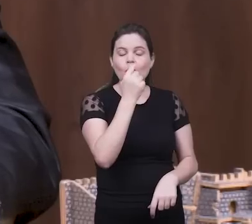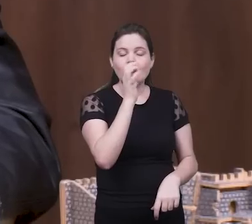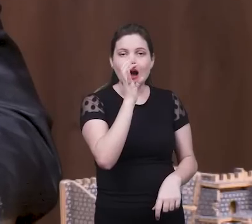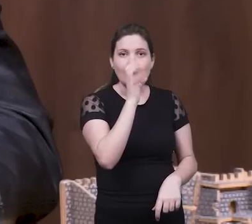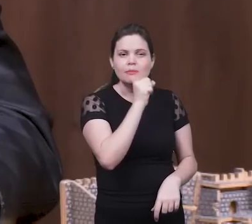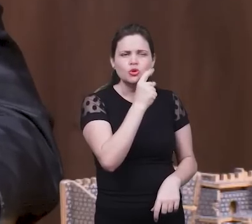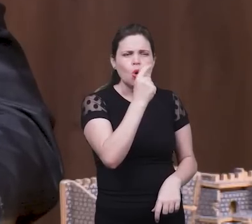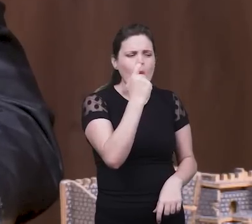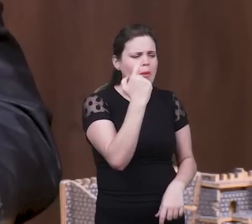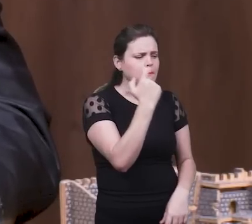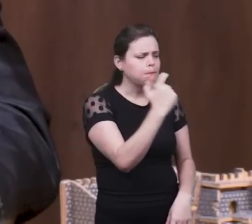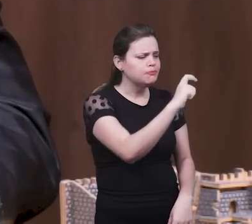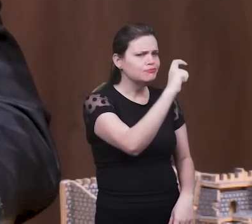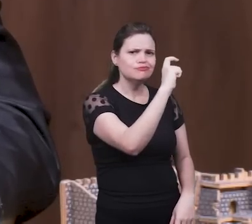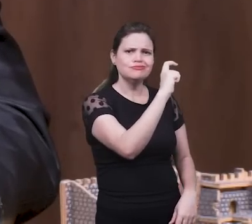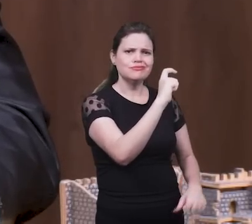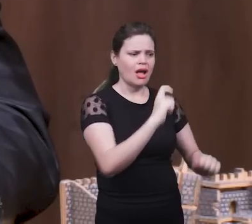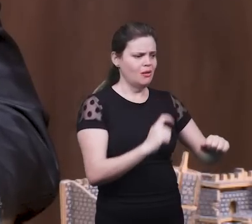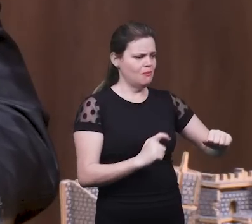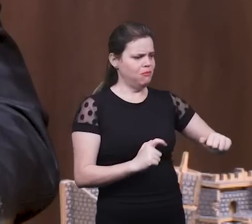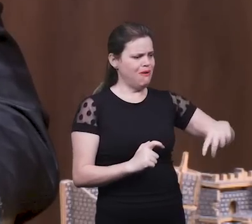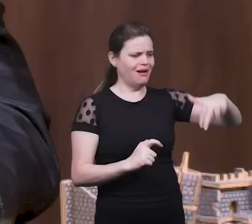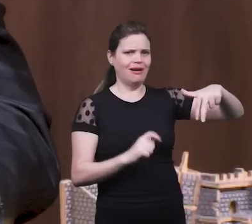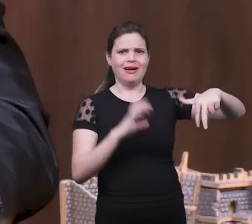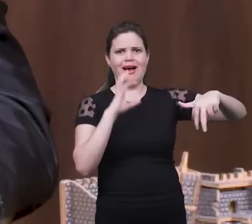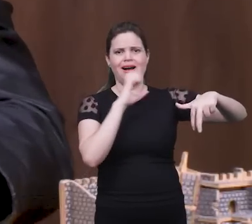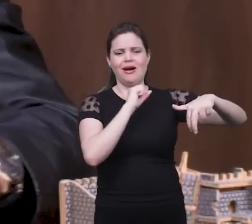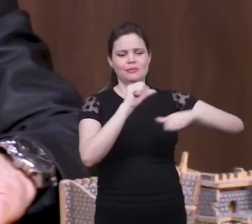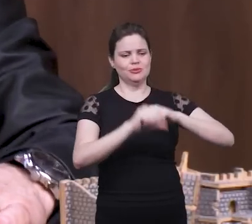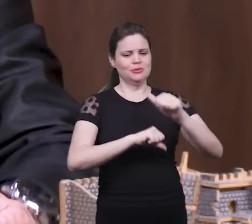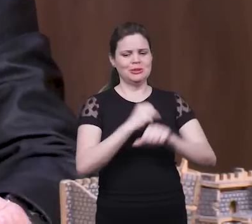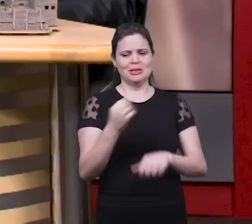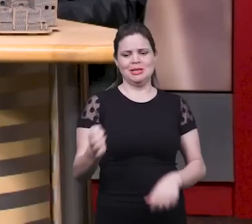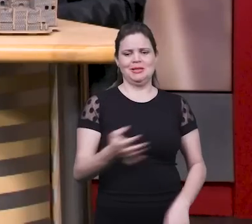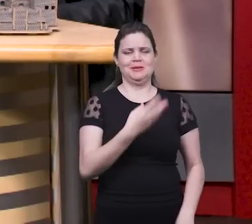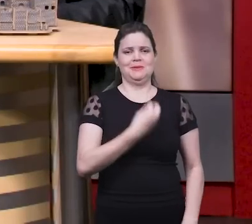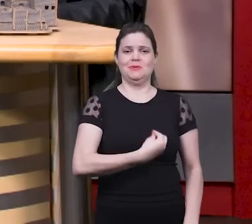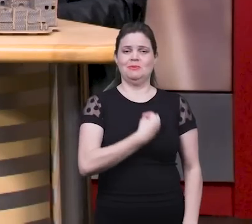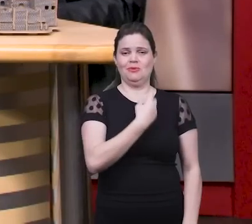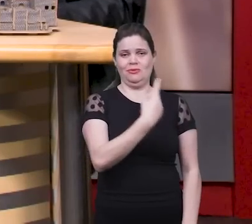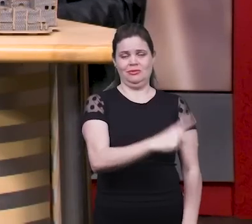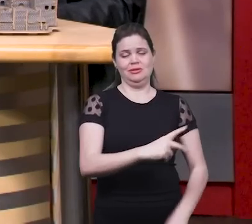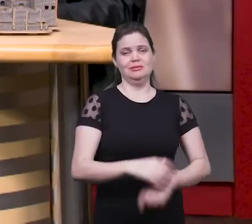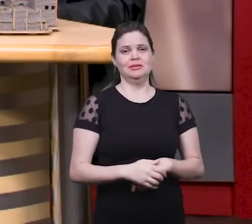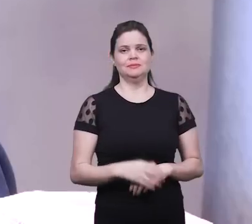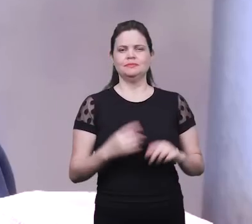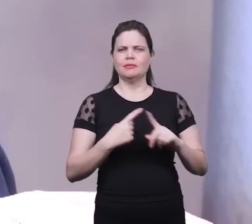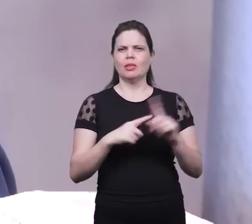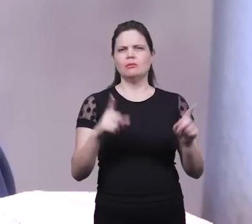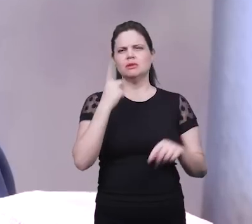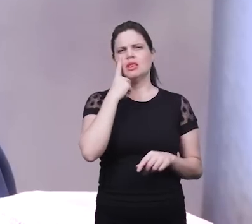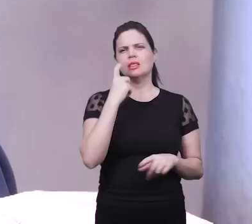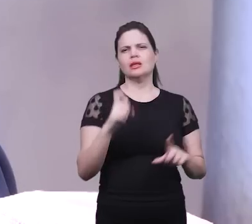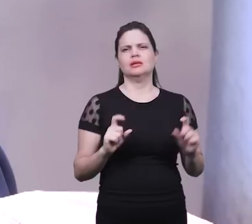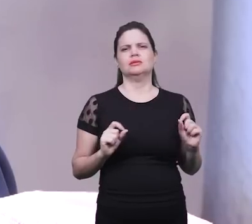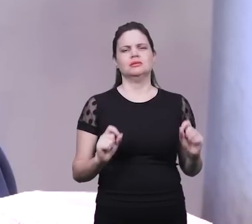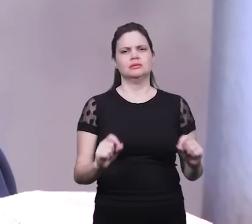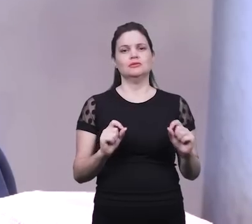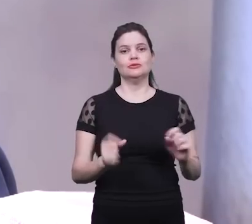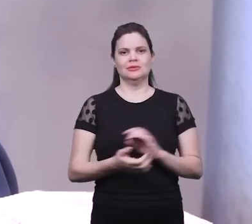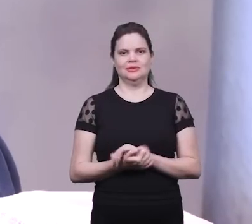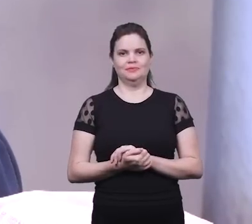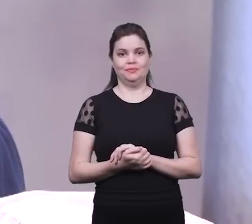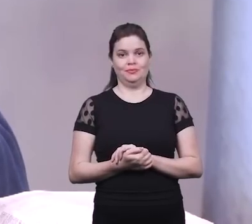completamente a sua vida. É interessante lembrar, tem o seguinte, que esse homem, Jesus curou esse homem no dia de